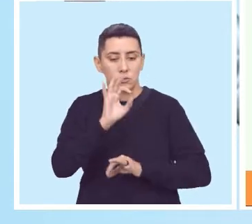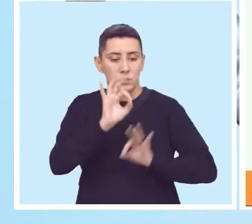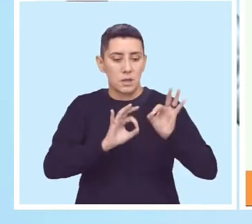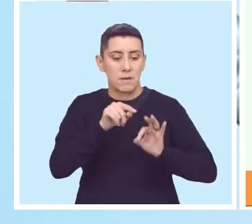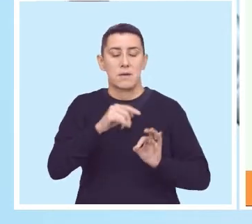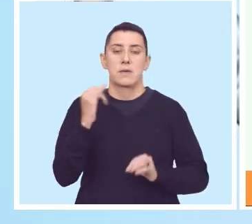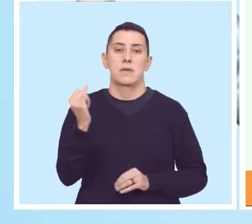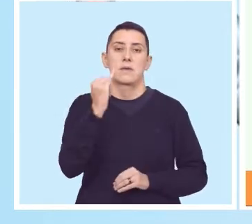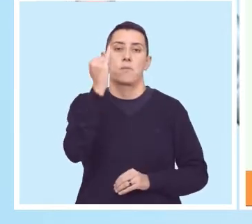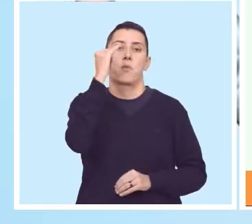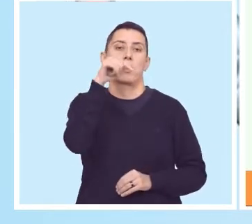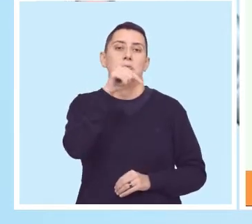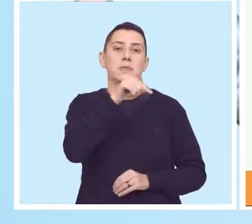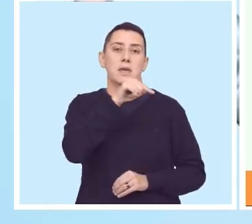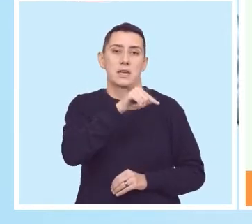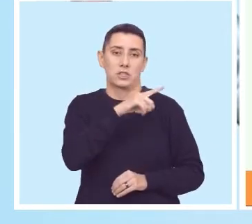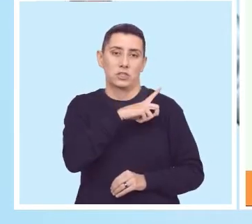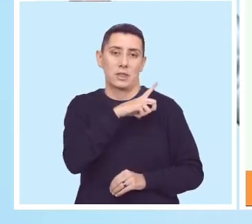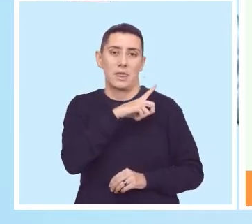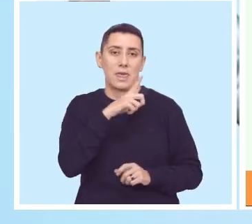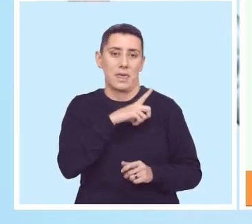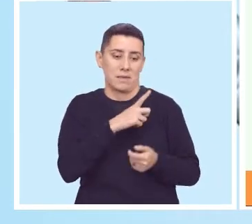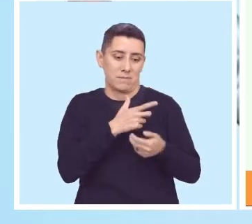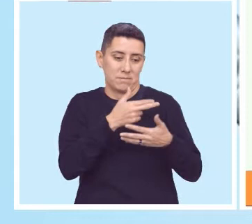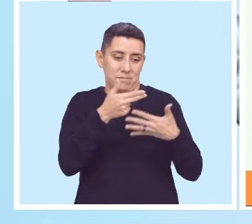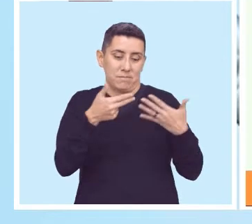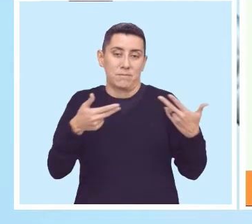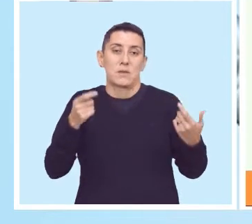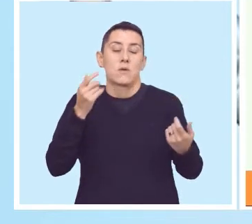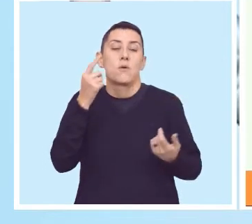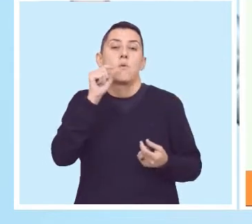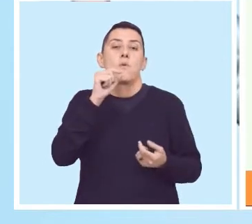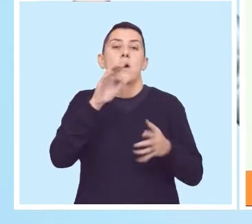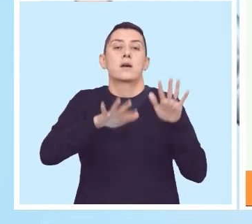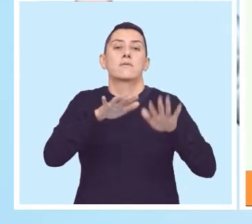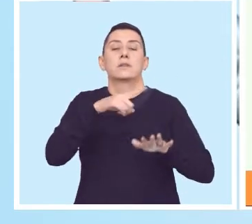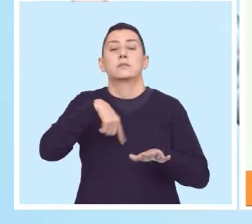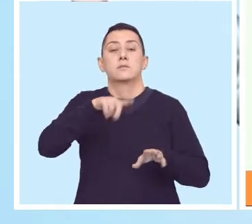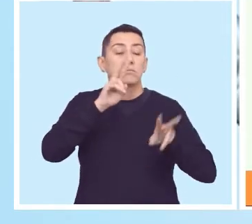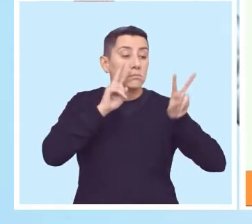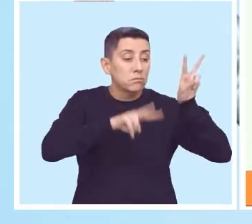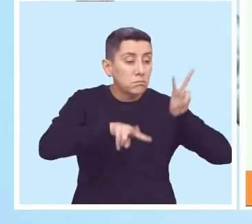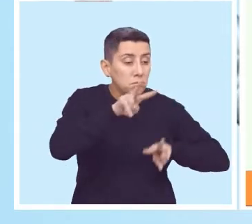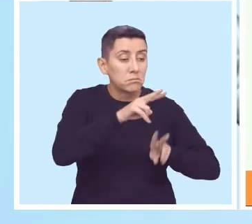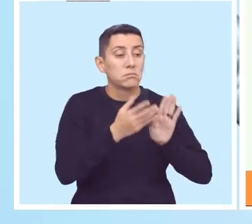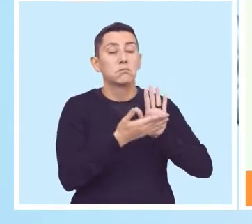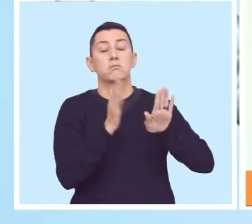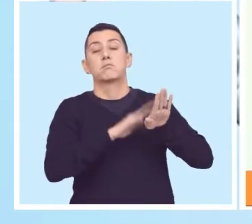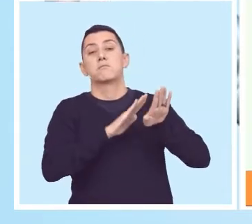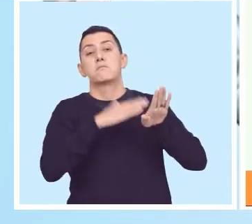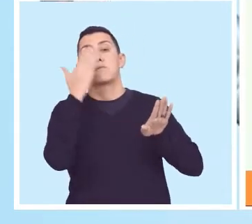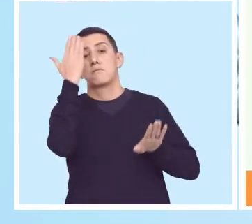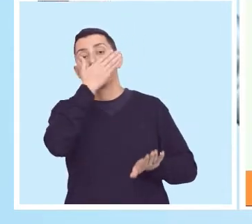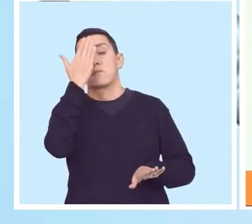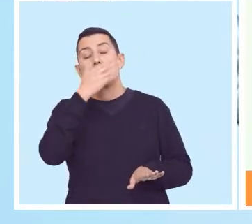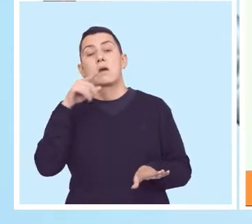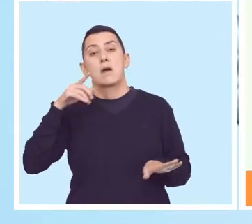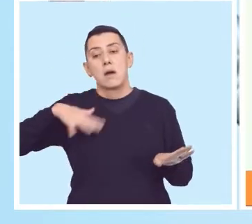importantíssima ali oculta e que vai de repente ser determinante para um planejamento estratégico no que diz respeito a